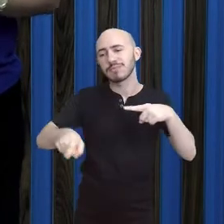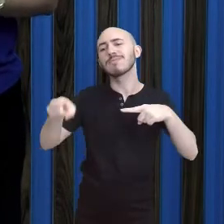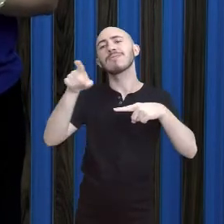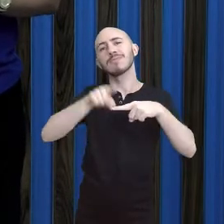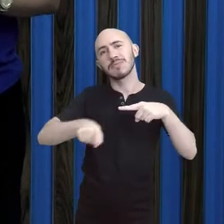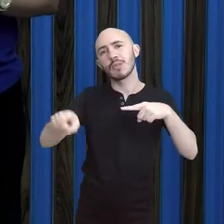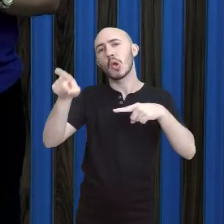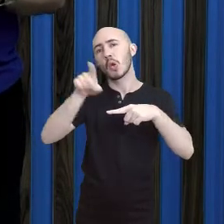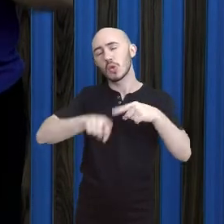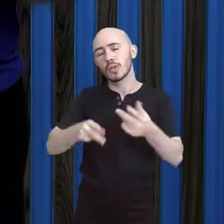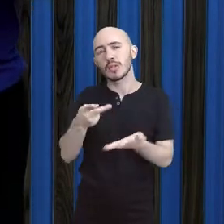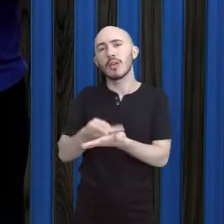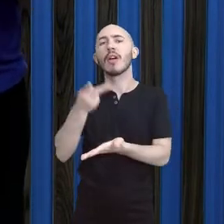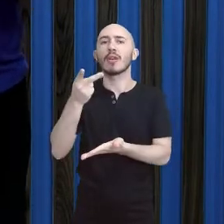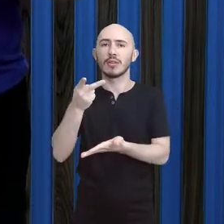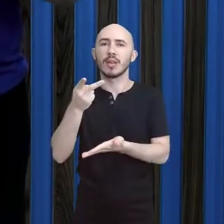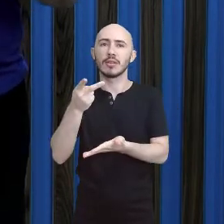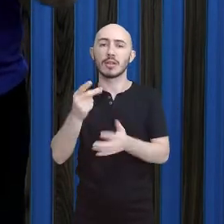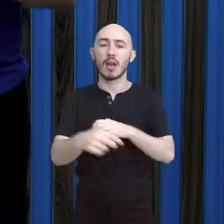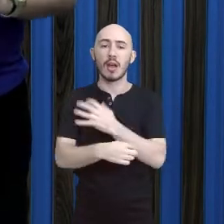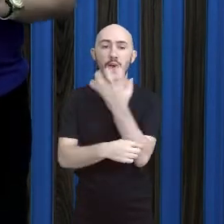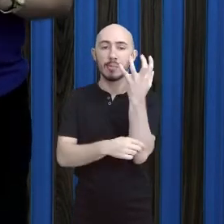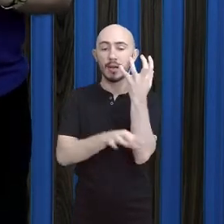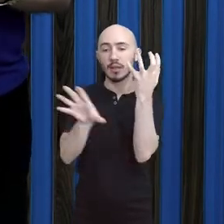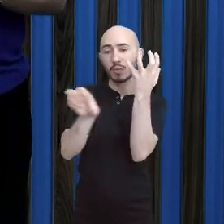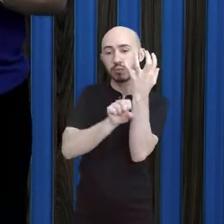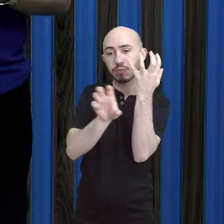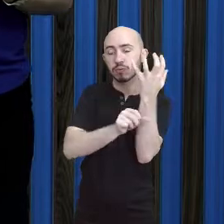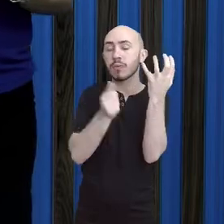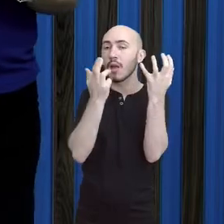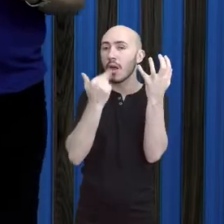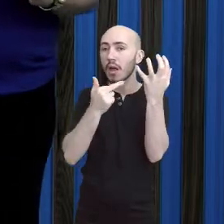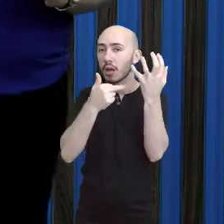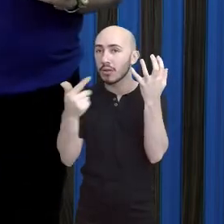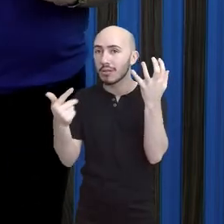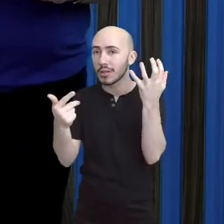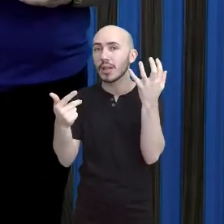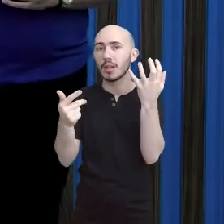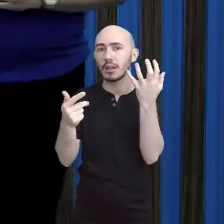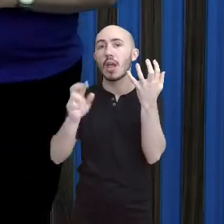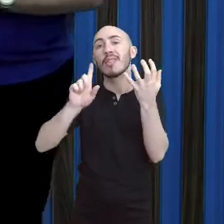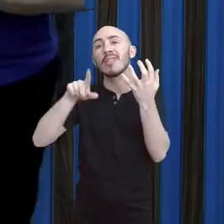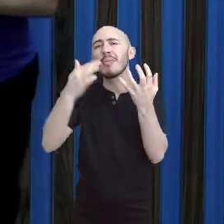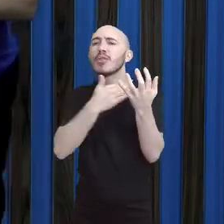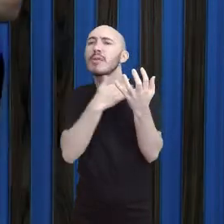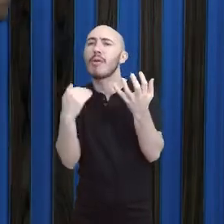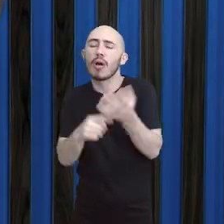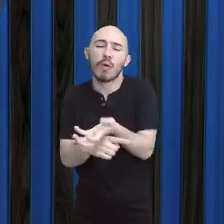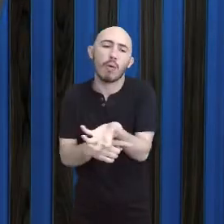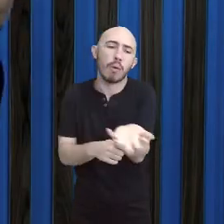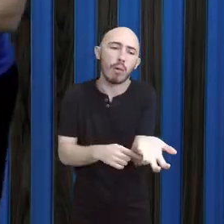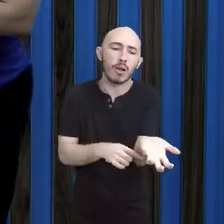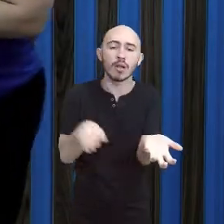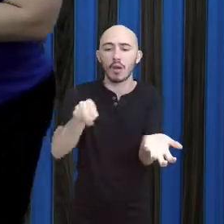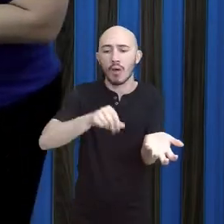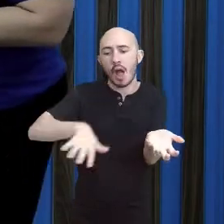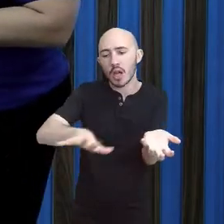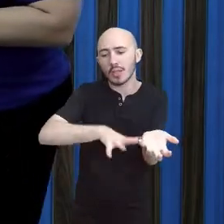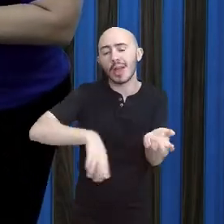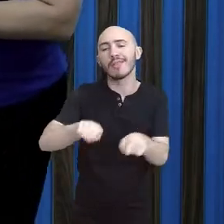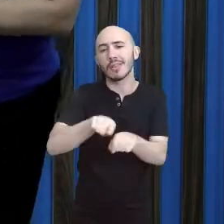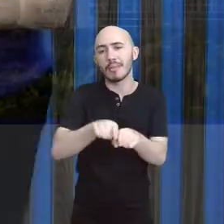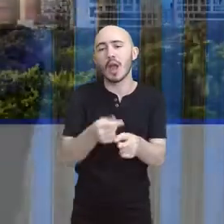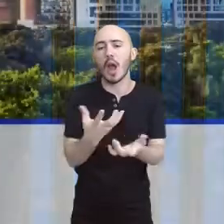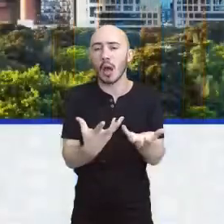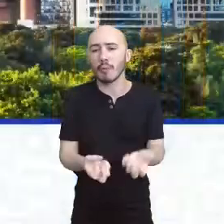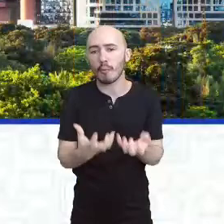nutrientes que tinha retirado. Então, existe aí um ciclo de nutrientes no solo, no nosso planeta como um todo.